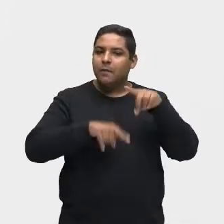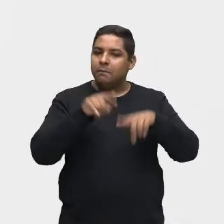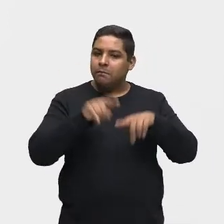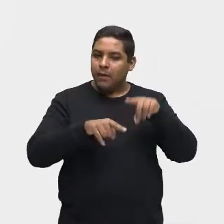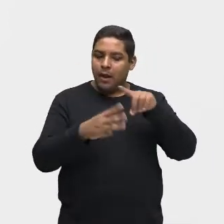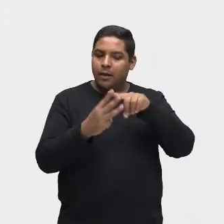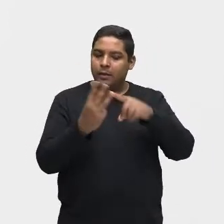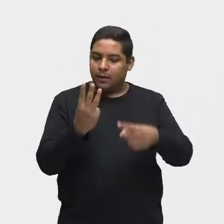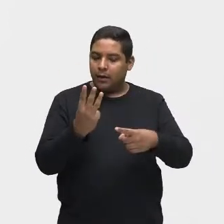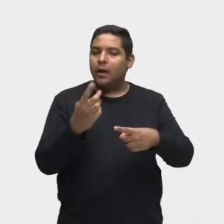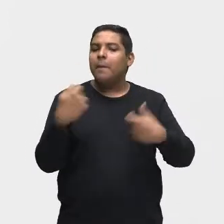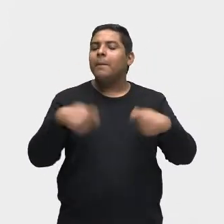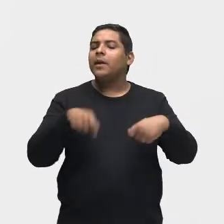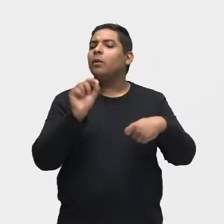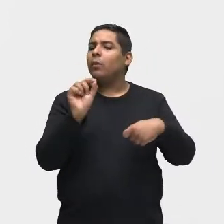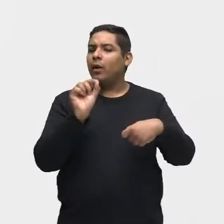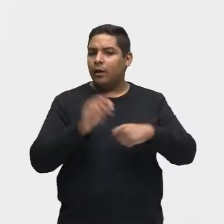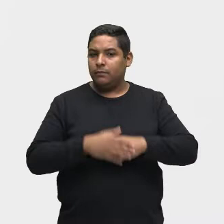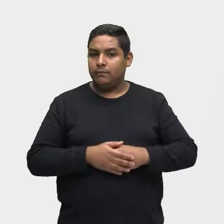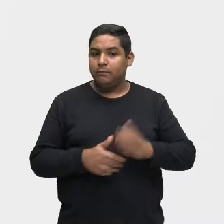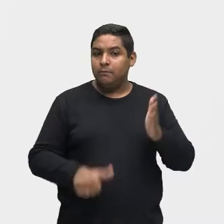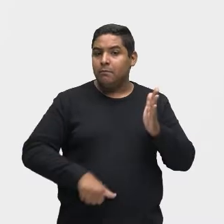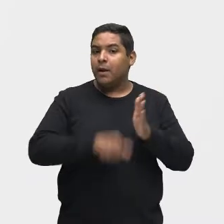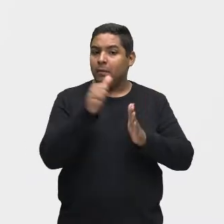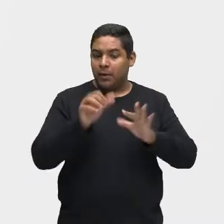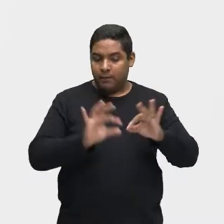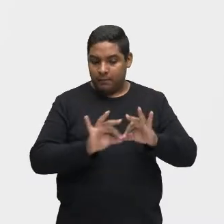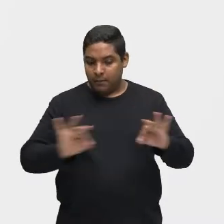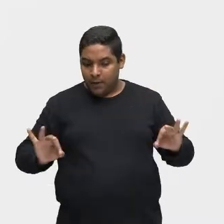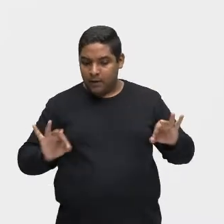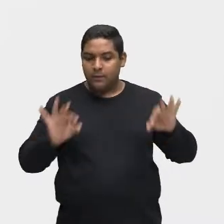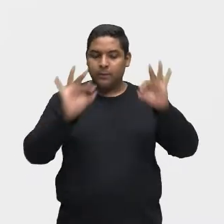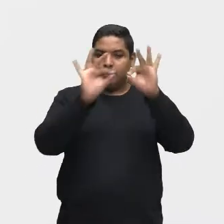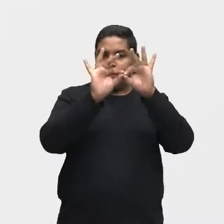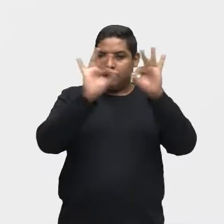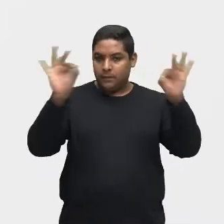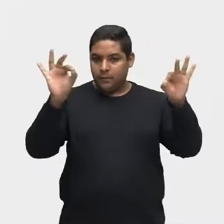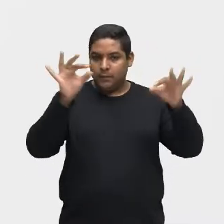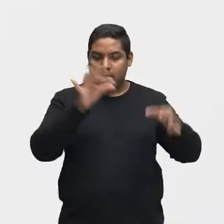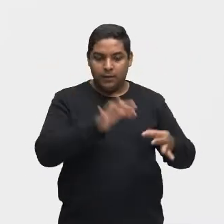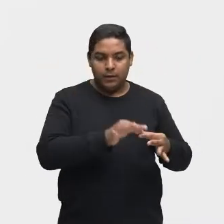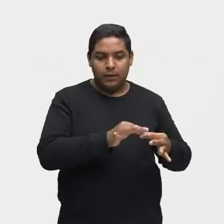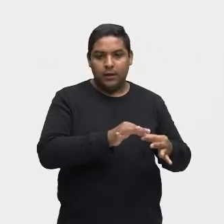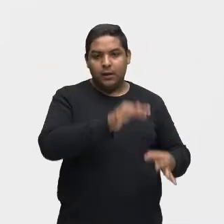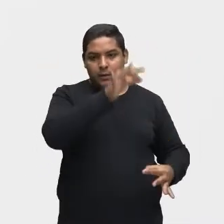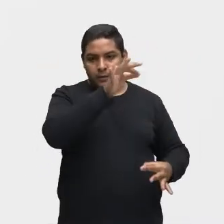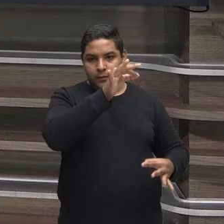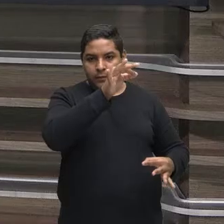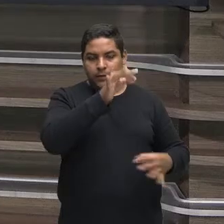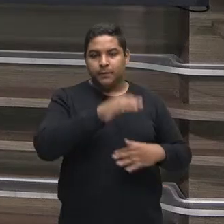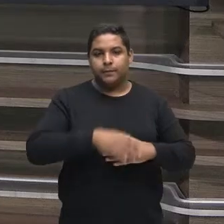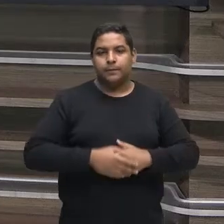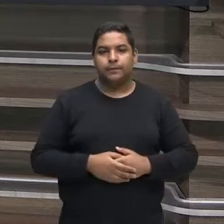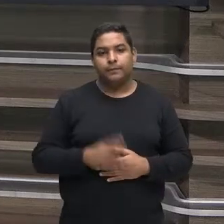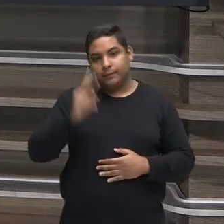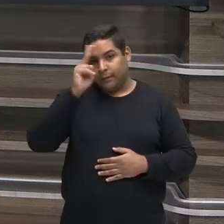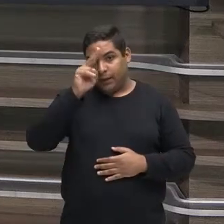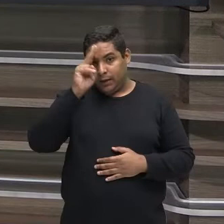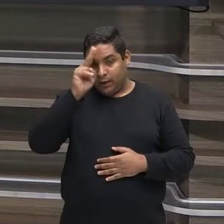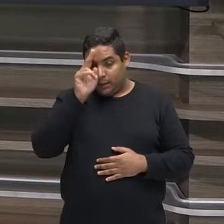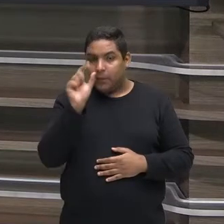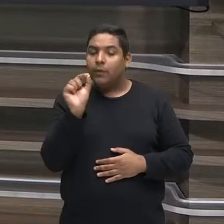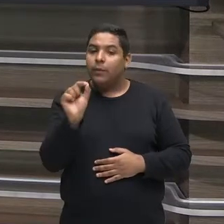vou primeiramente identificar quem é base maior, quem é base menor, depois quem é altura. Lembrando